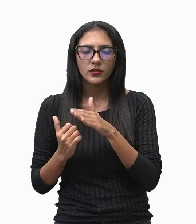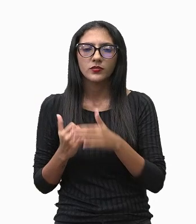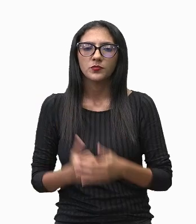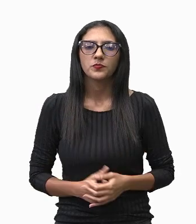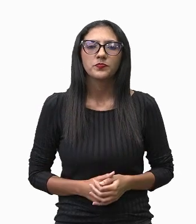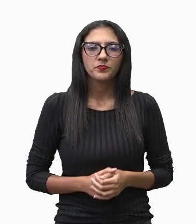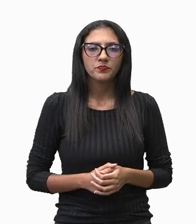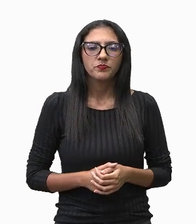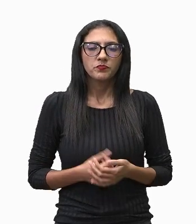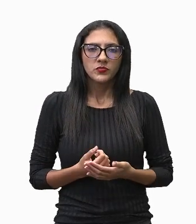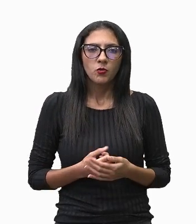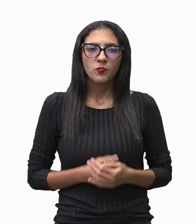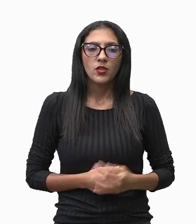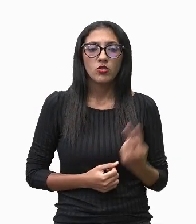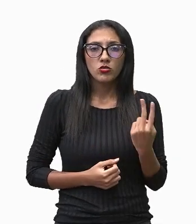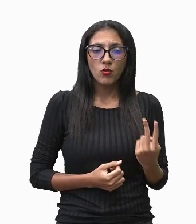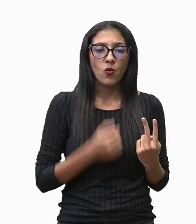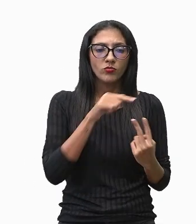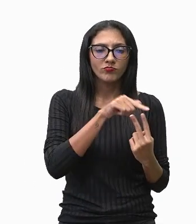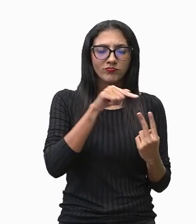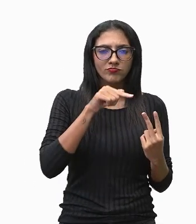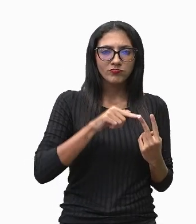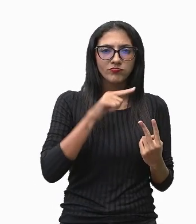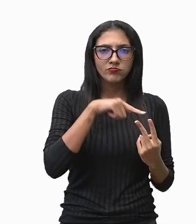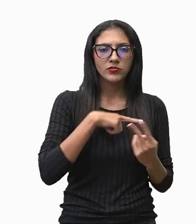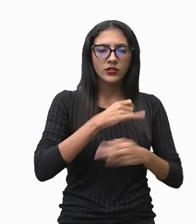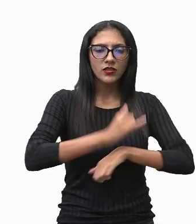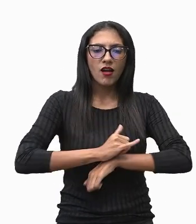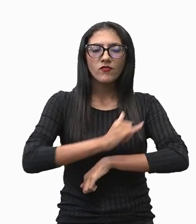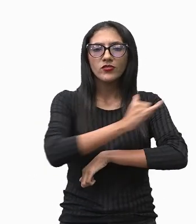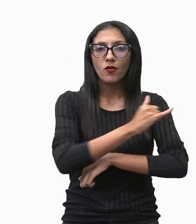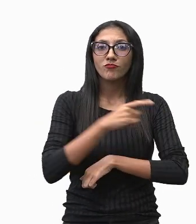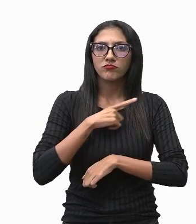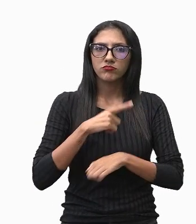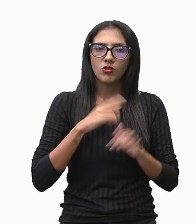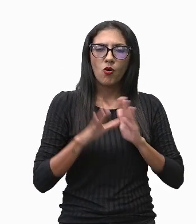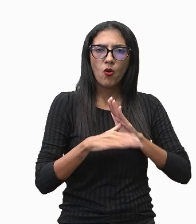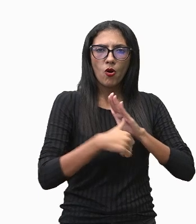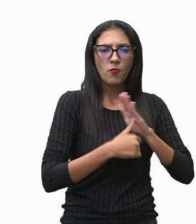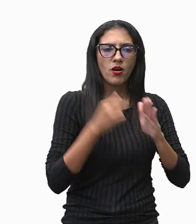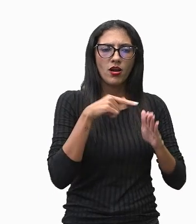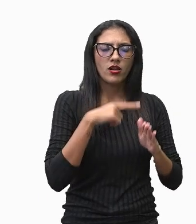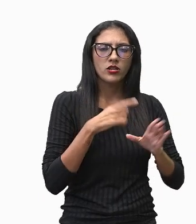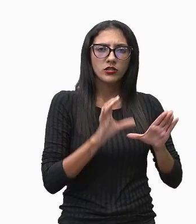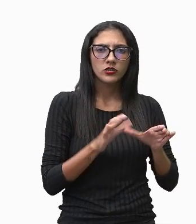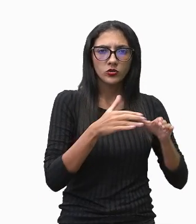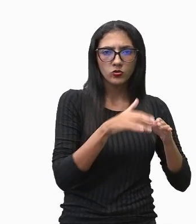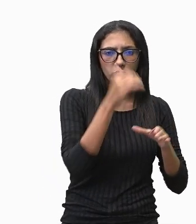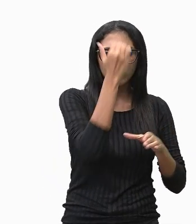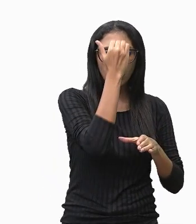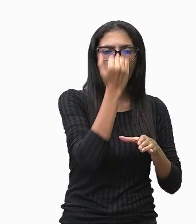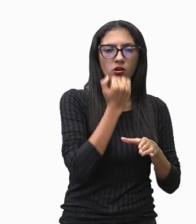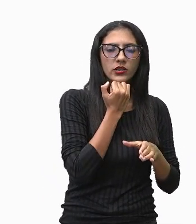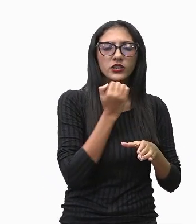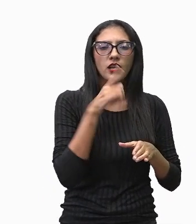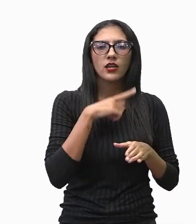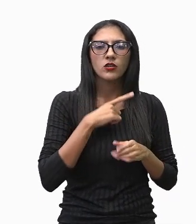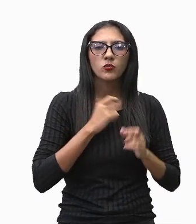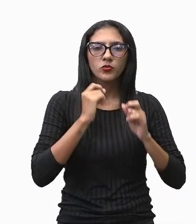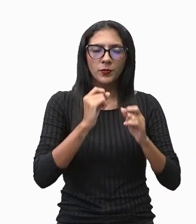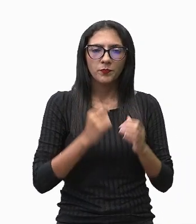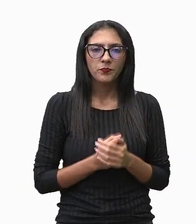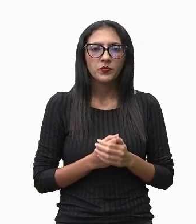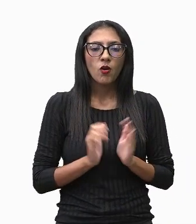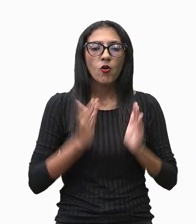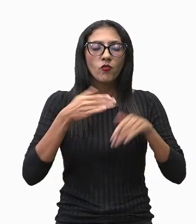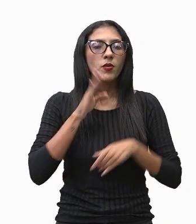Então, 2 desses aviões que foram sequestrados por esses terroristas, eles atingiram, o alvo foi